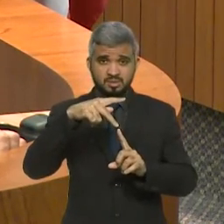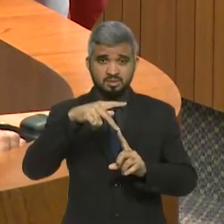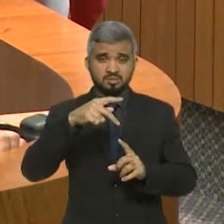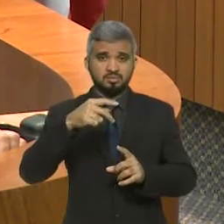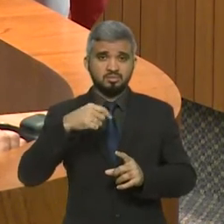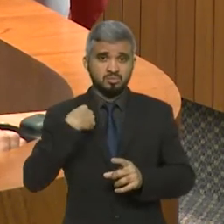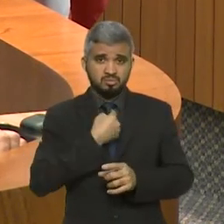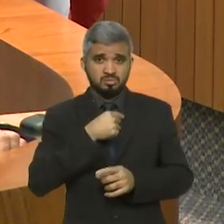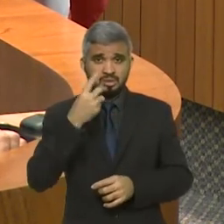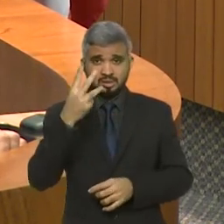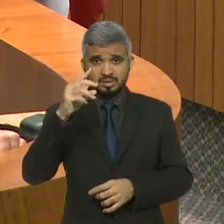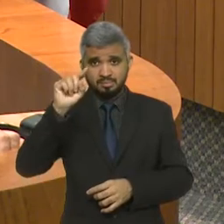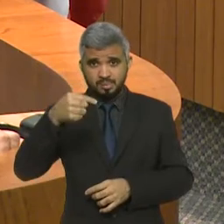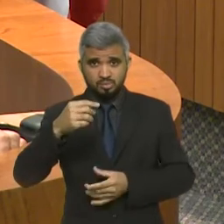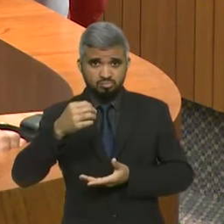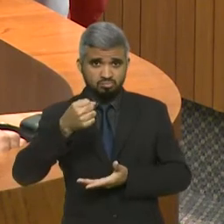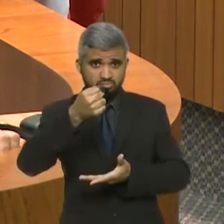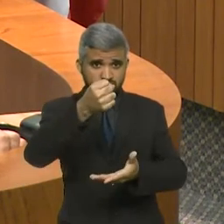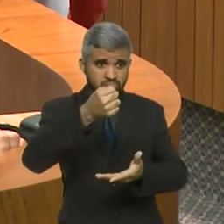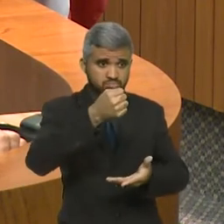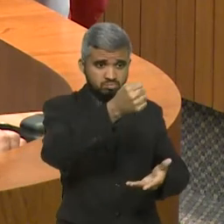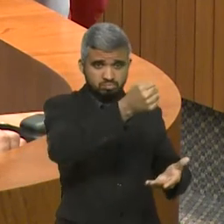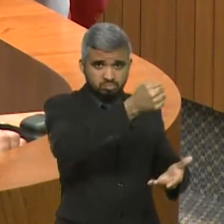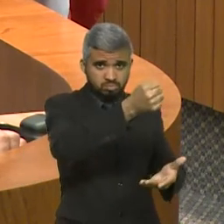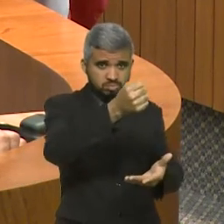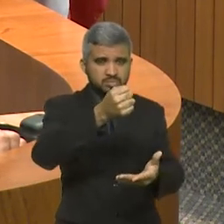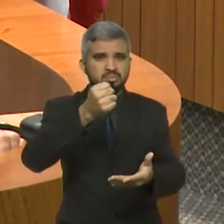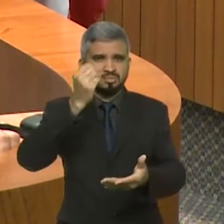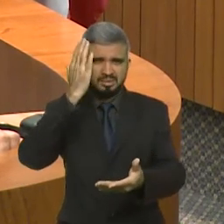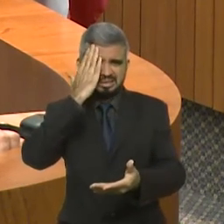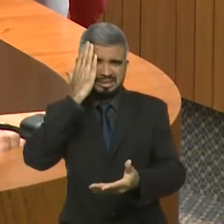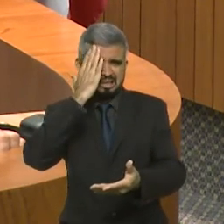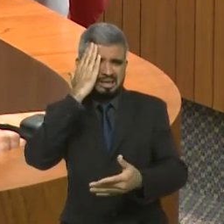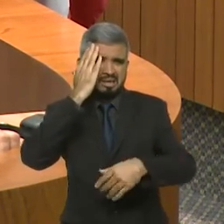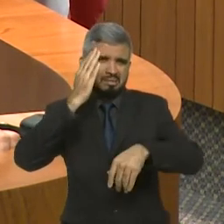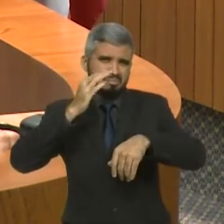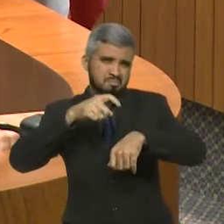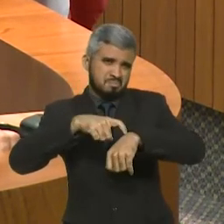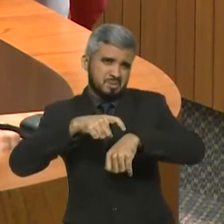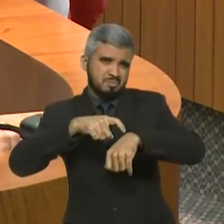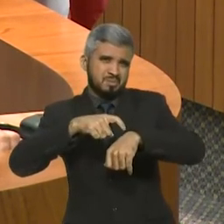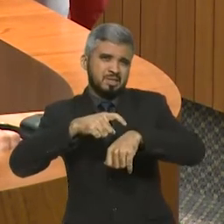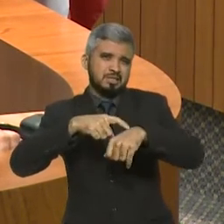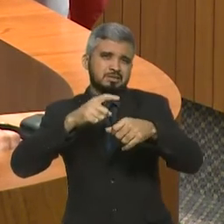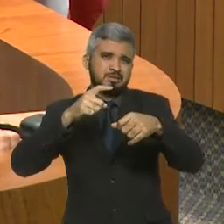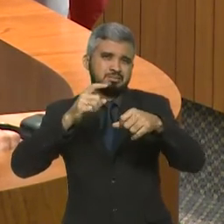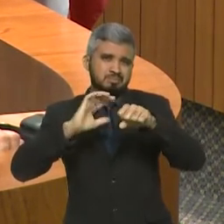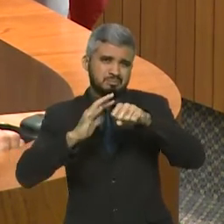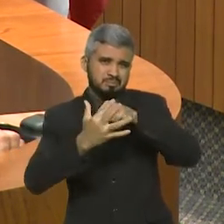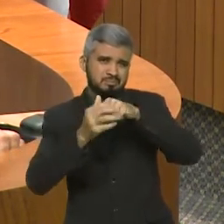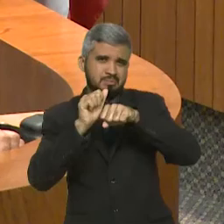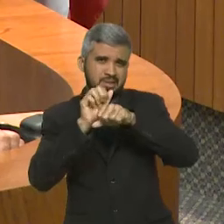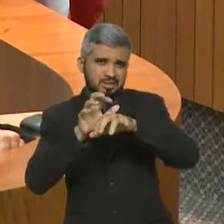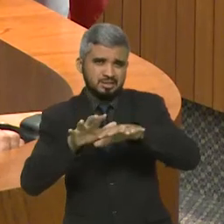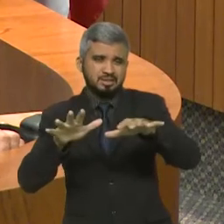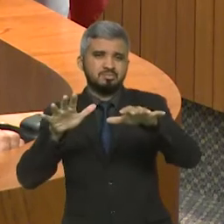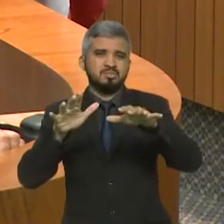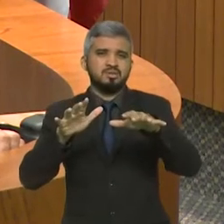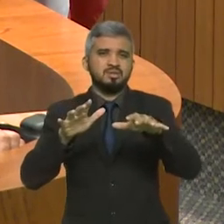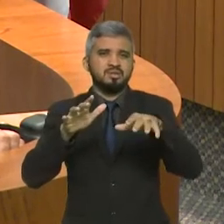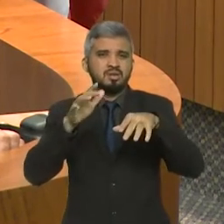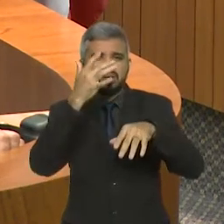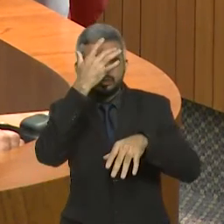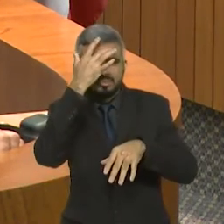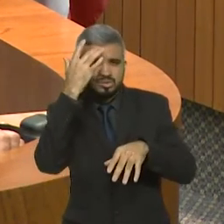3 mil cestas básicas, por entender esse momento pós-pandemia, esse momento que a população carente mais